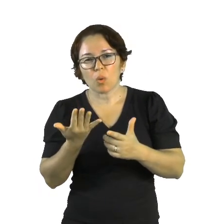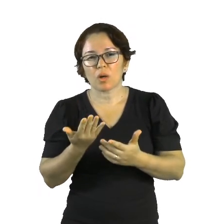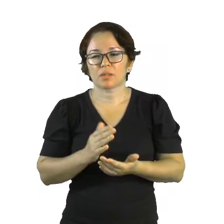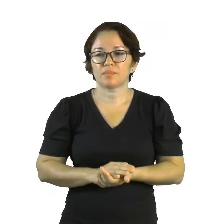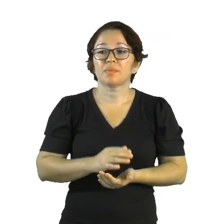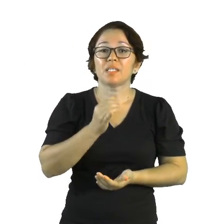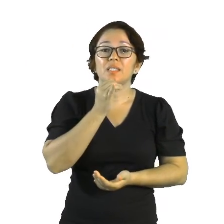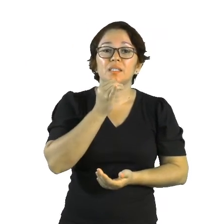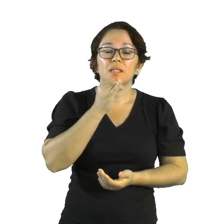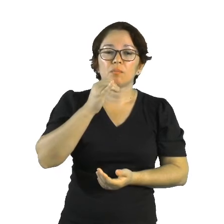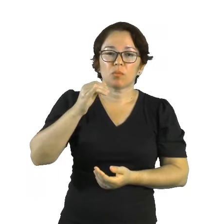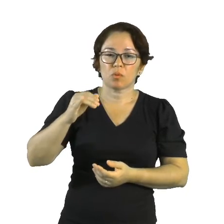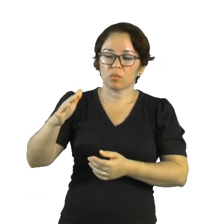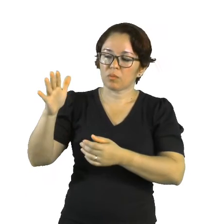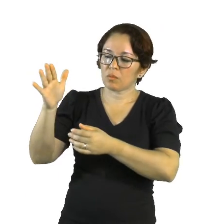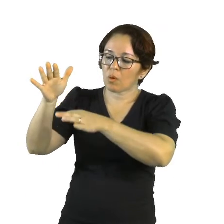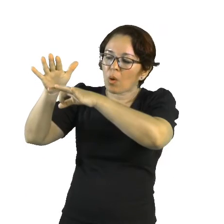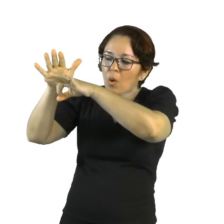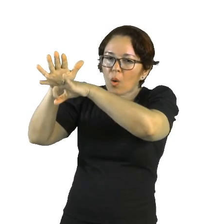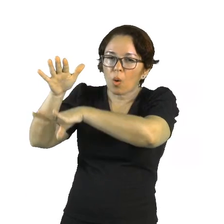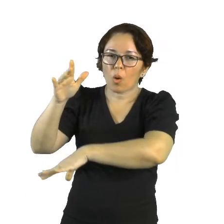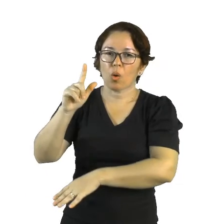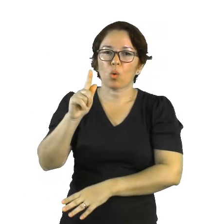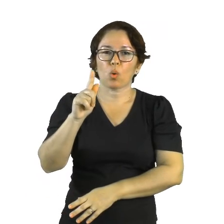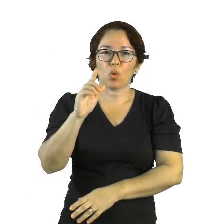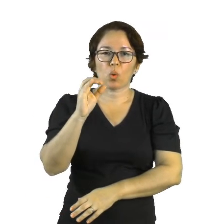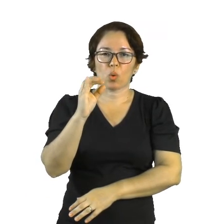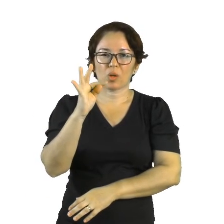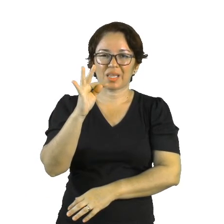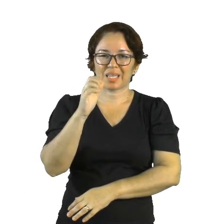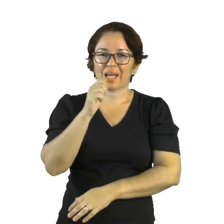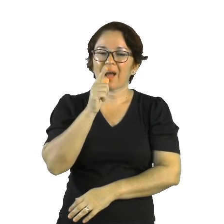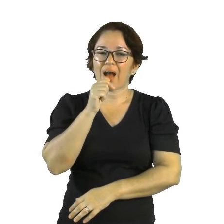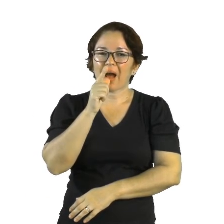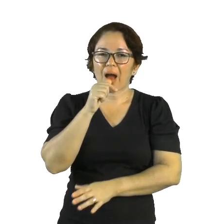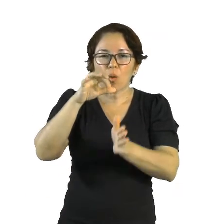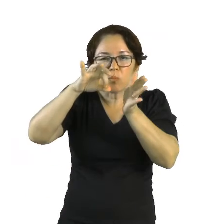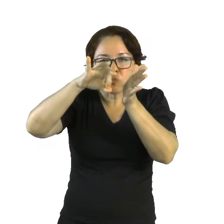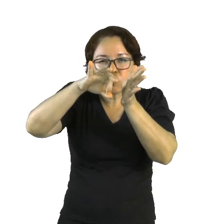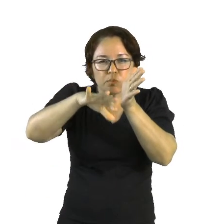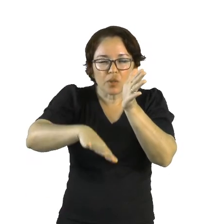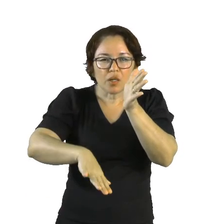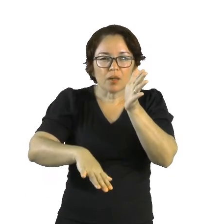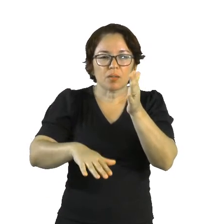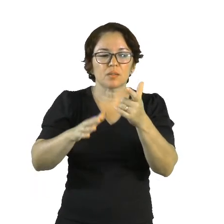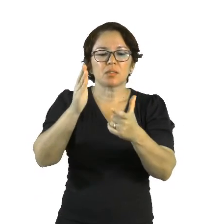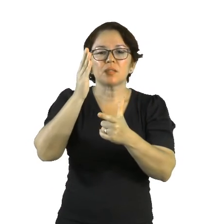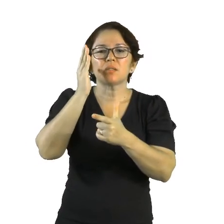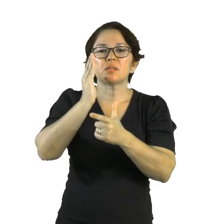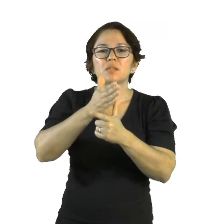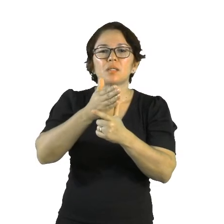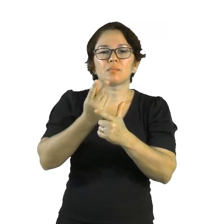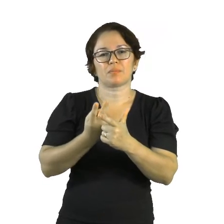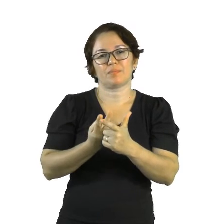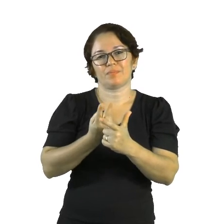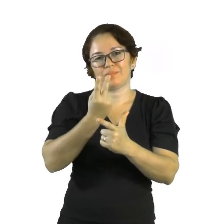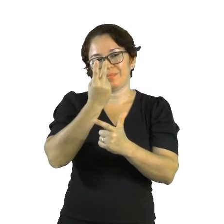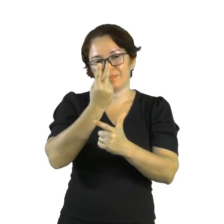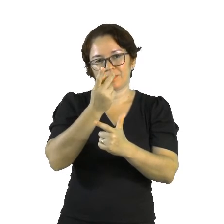Gota. Aparece a palavra gota lá no poema. Gota, quantas sílabas tem?